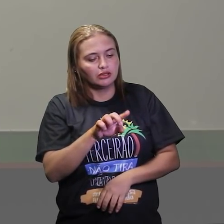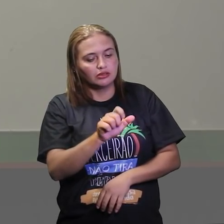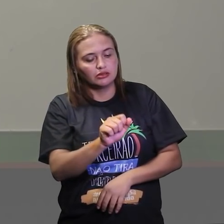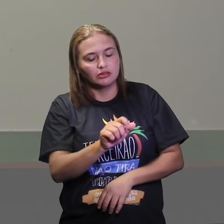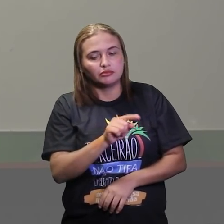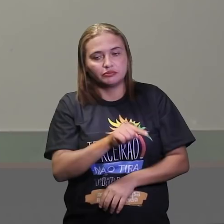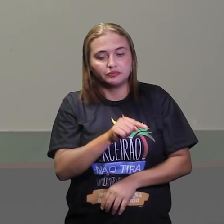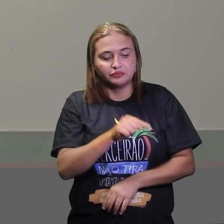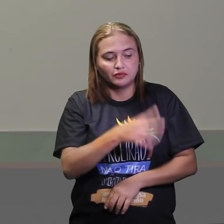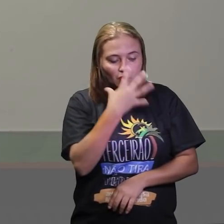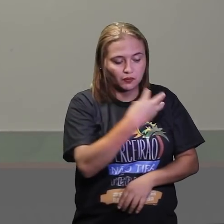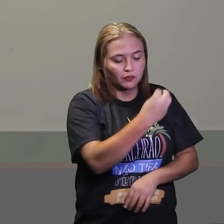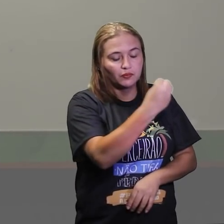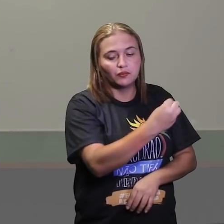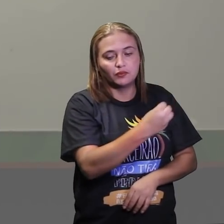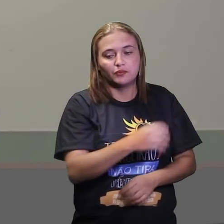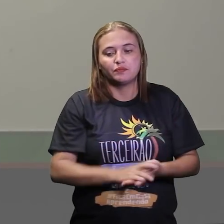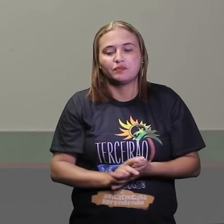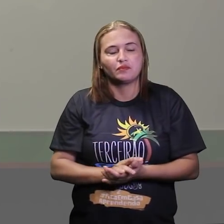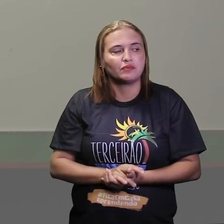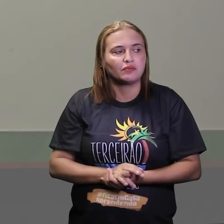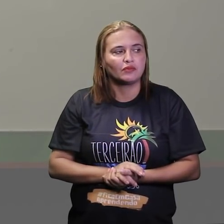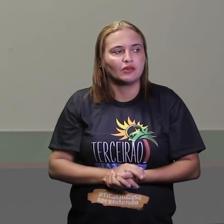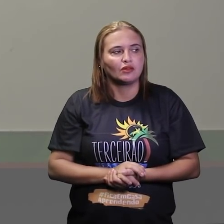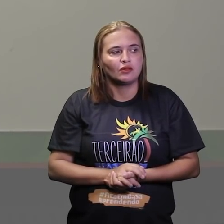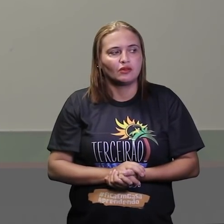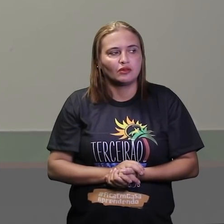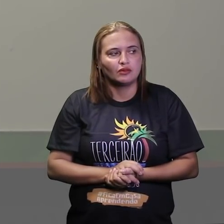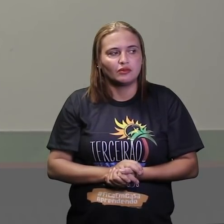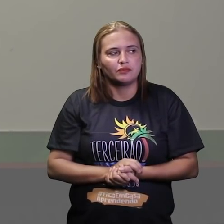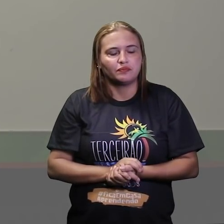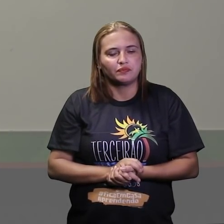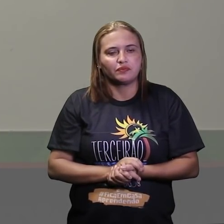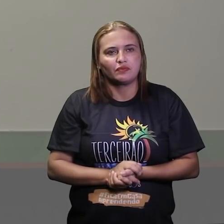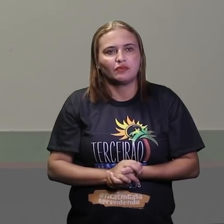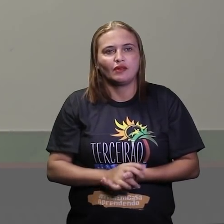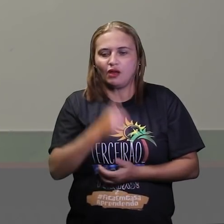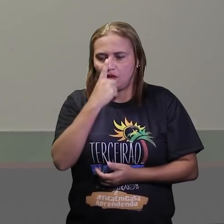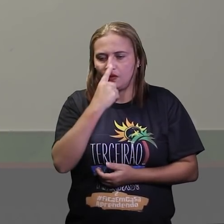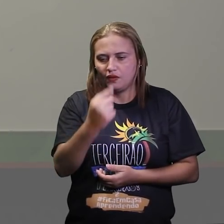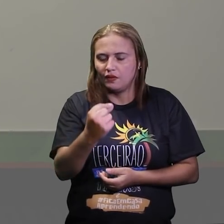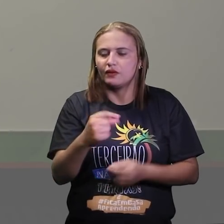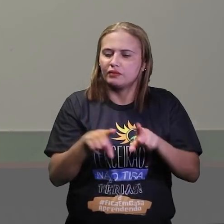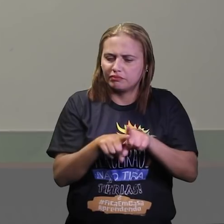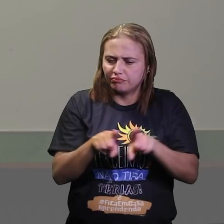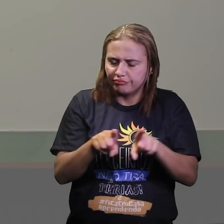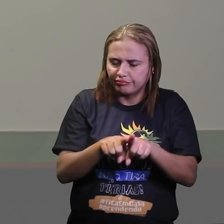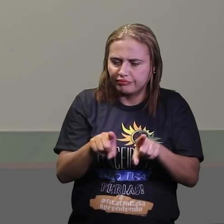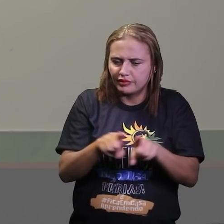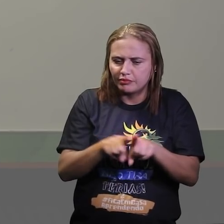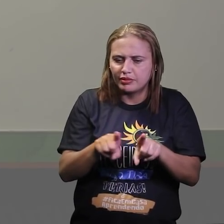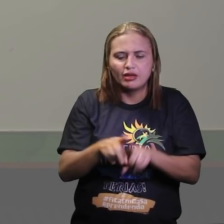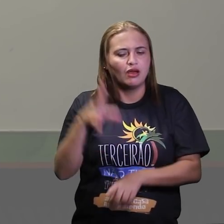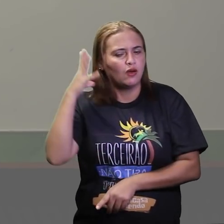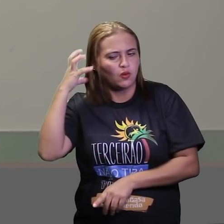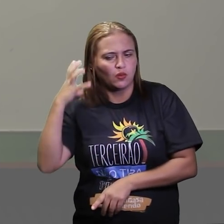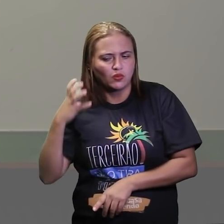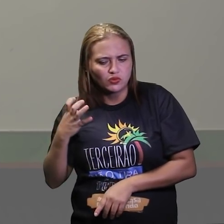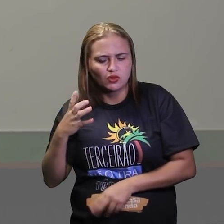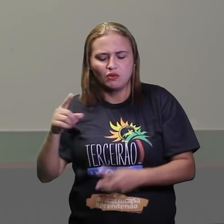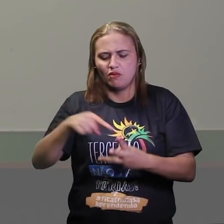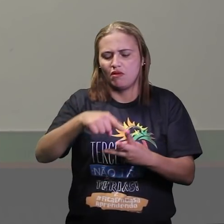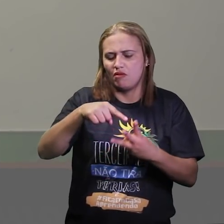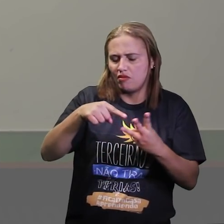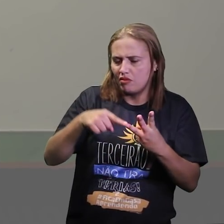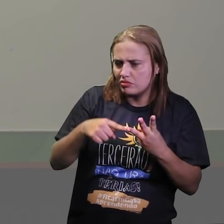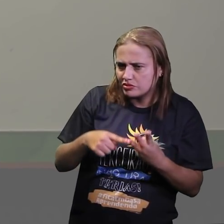porque Hobbes, Locke e Rousseau vão sempre falar disso aqui, que é um estágio antes da sociedade. Esse termo sociedade civil é usado